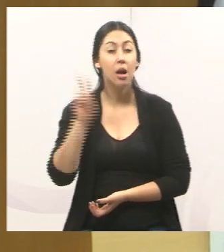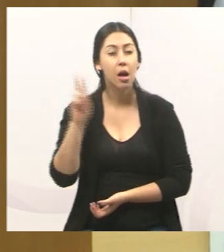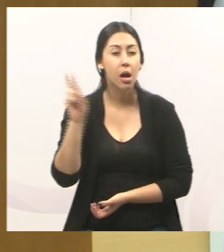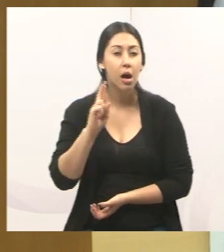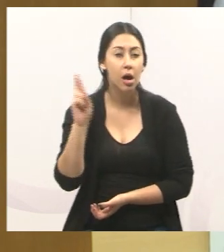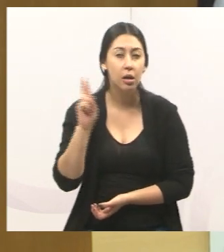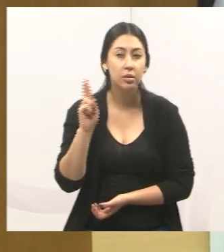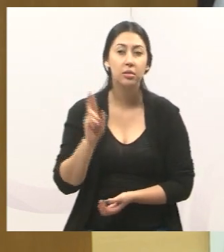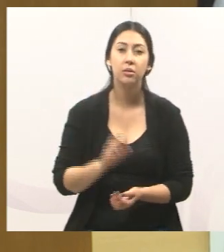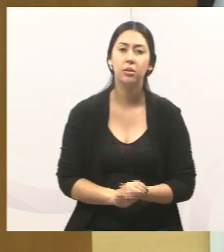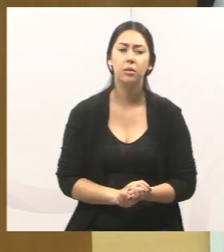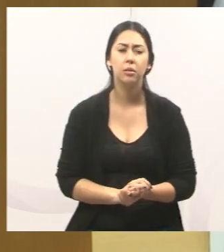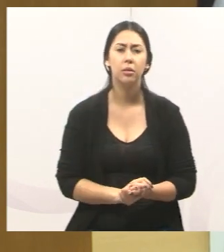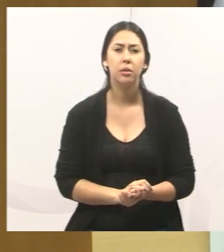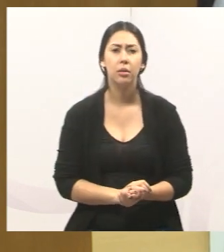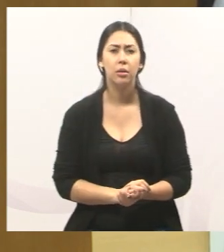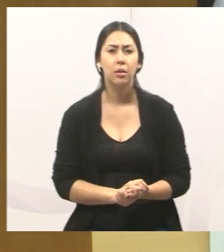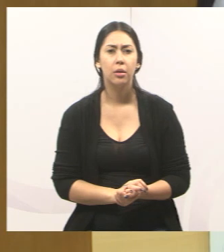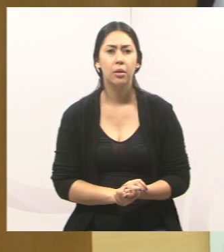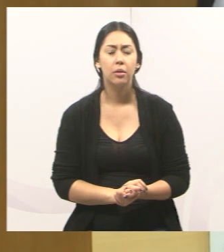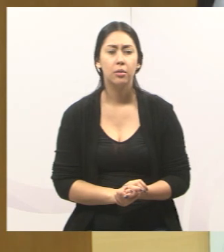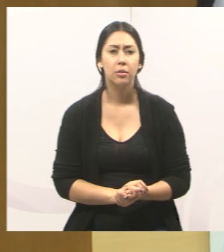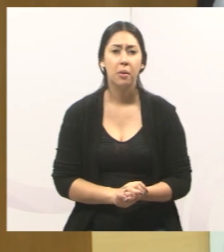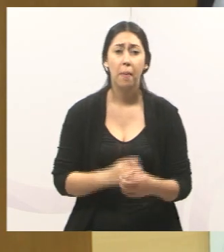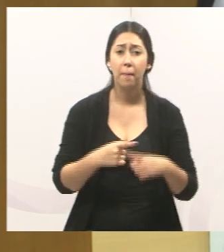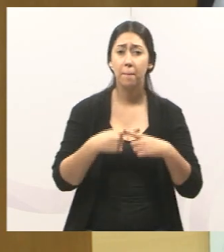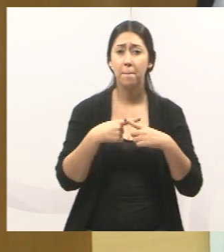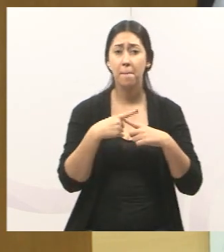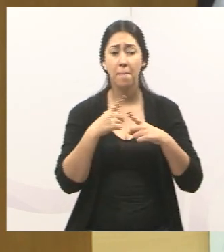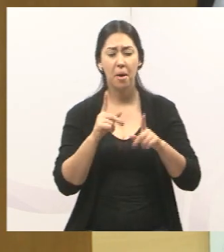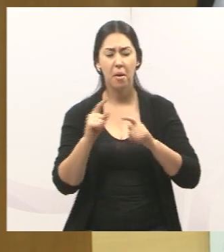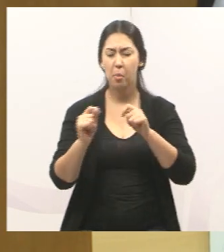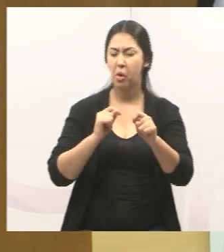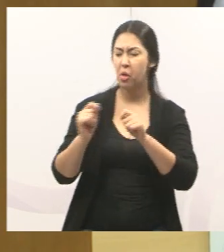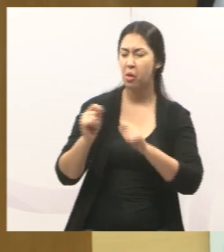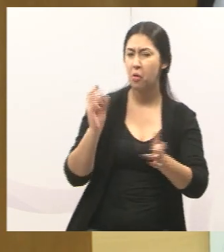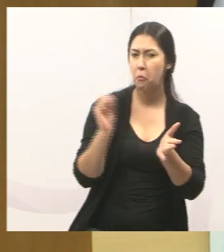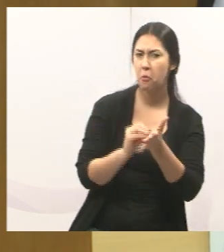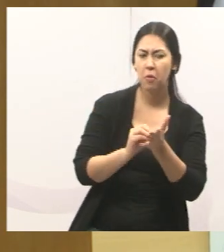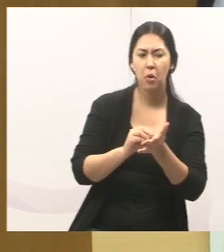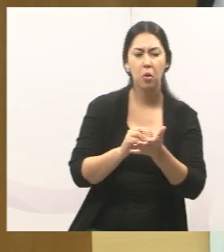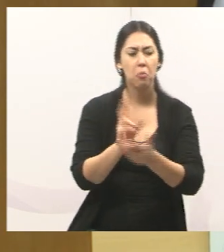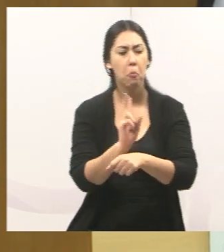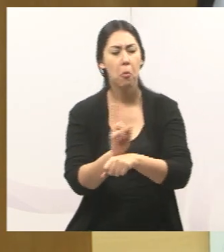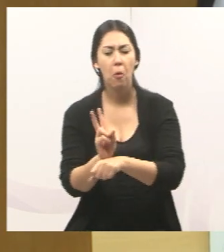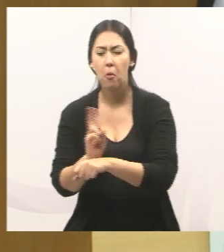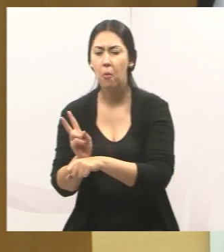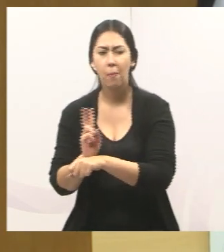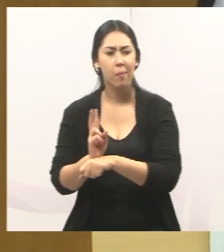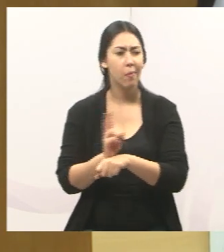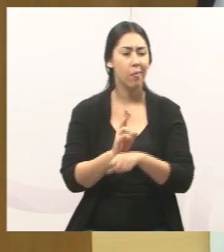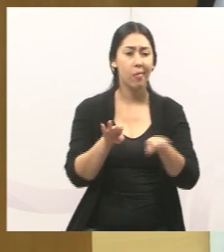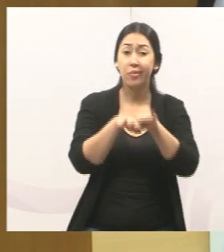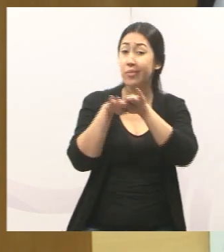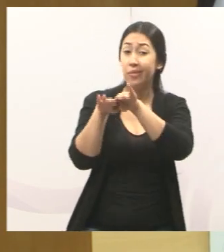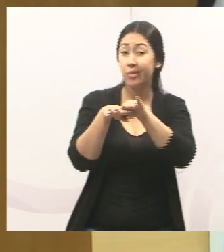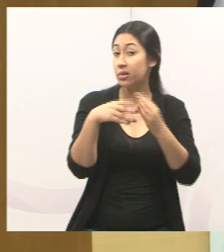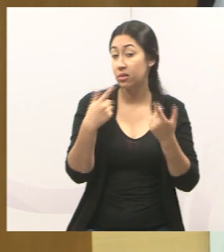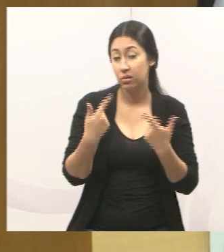2.692.342,68, inobservando o princípio da gestão fiscal responsáveis e equilíbrio fiscal.